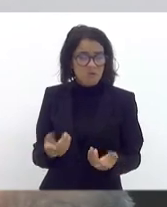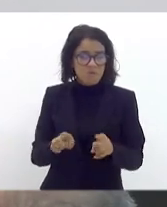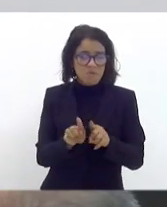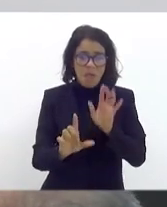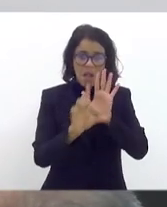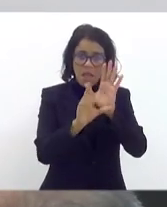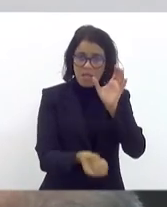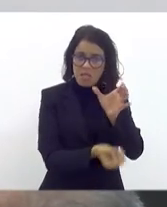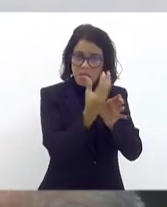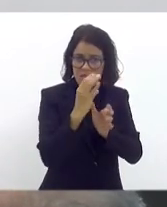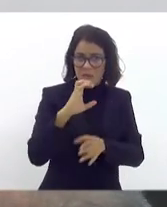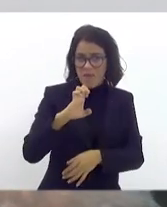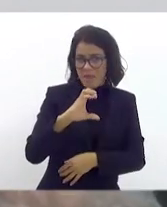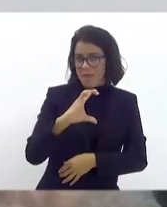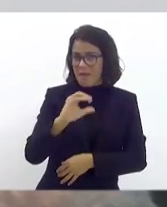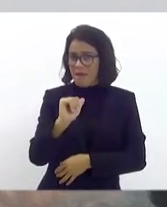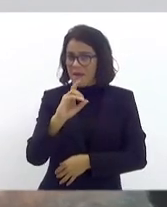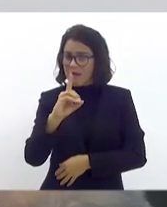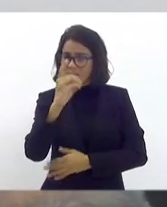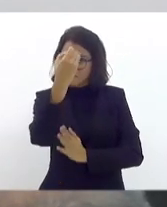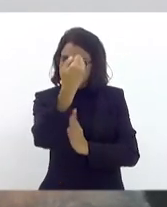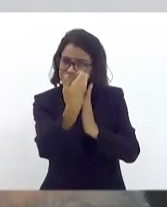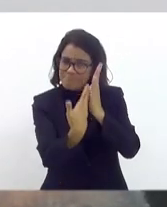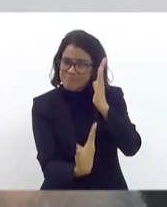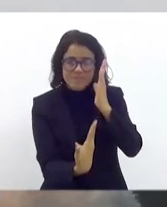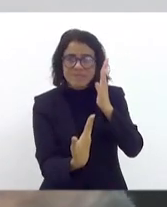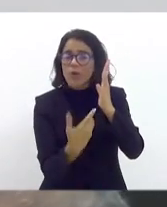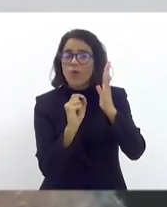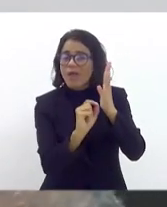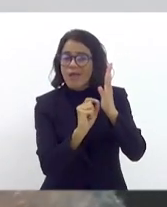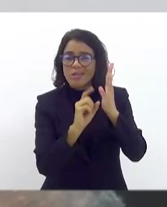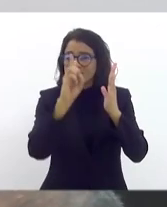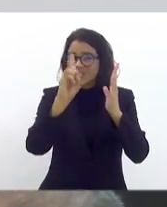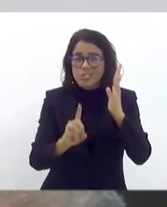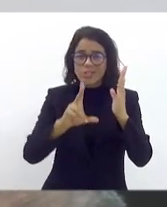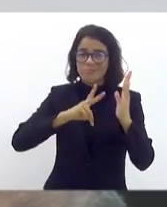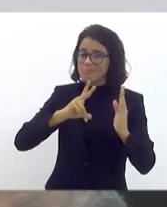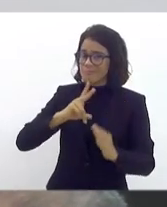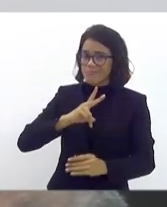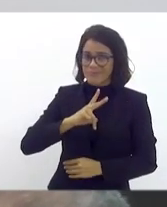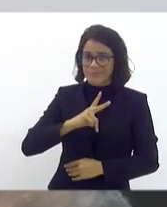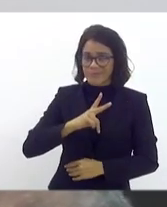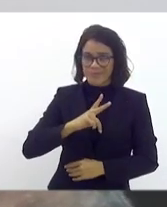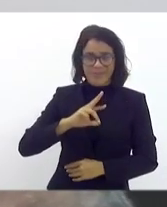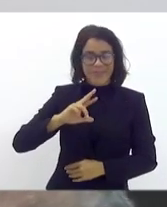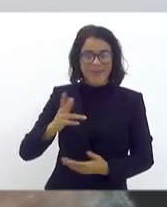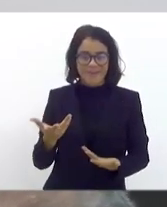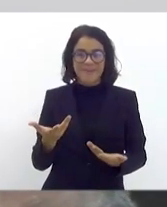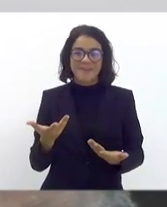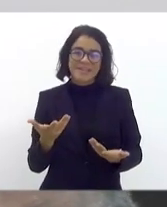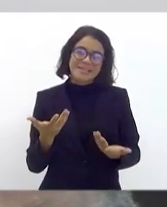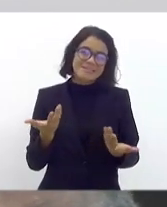deles descreve claramente ali que eles são de direito privado. É ipsis verbis ali, não